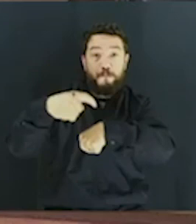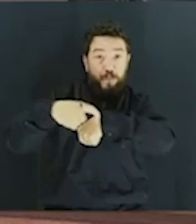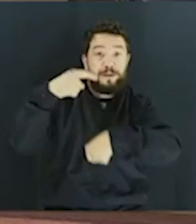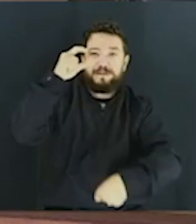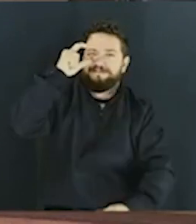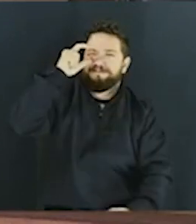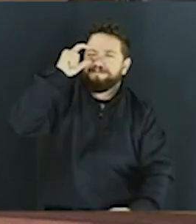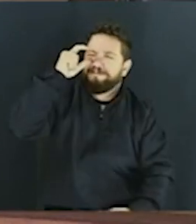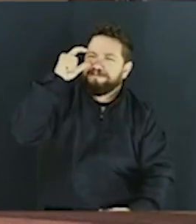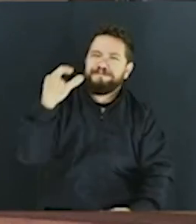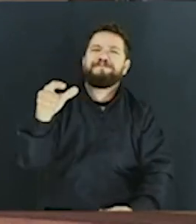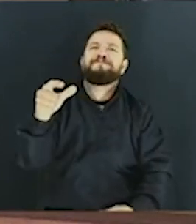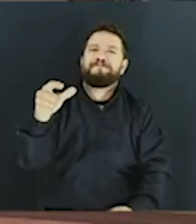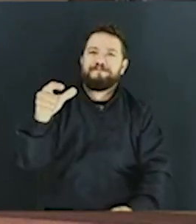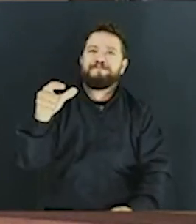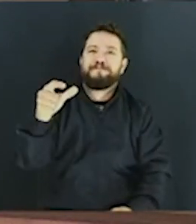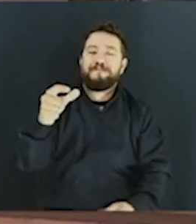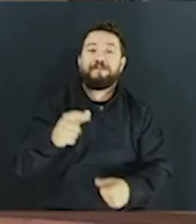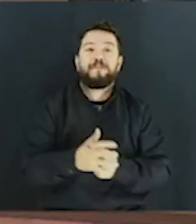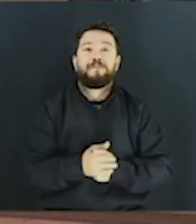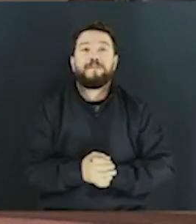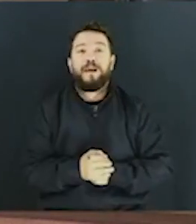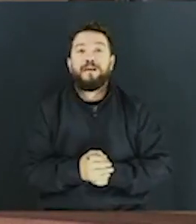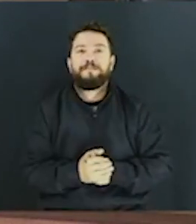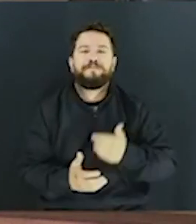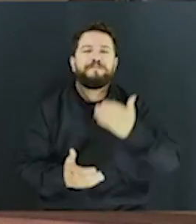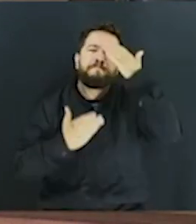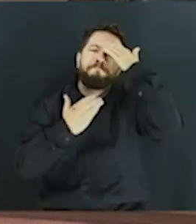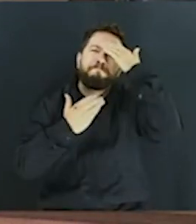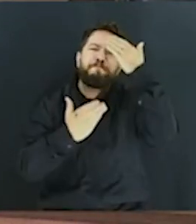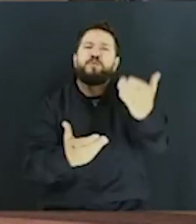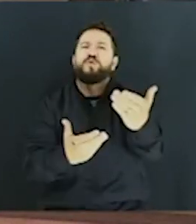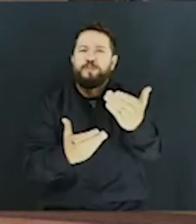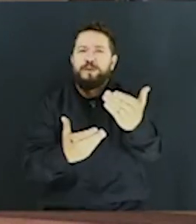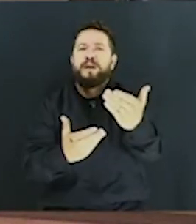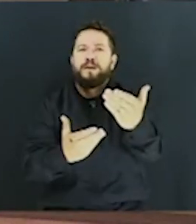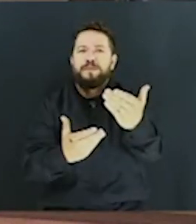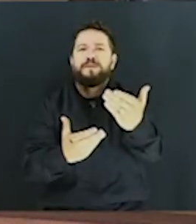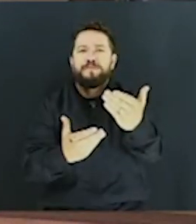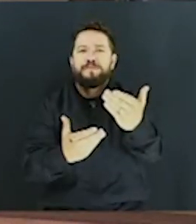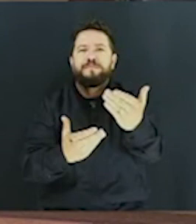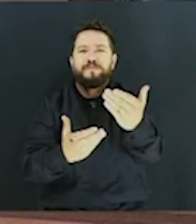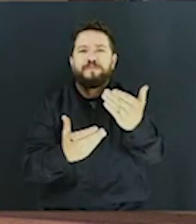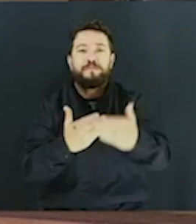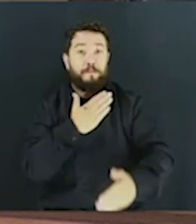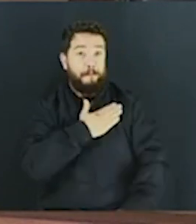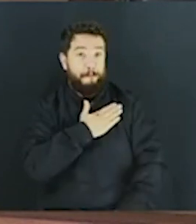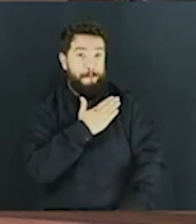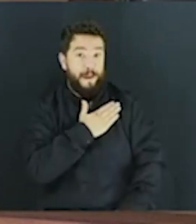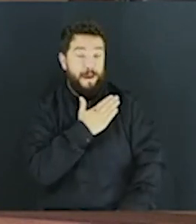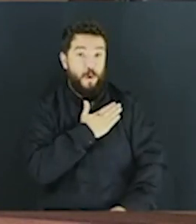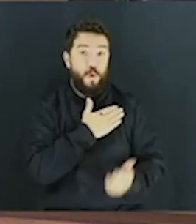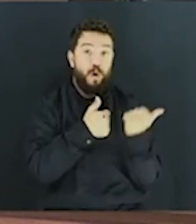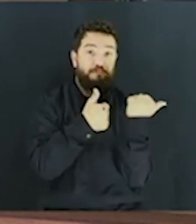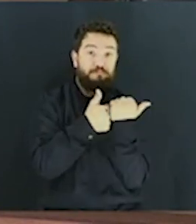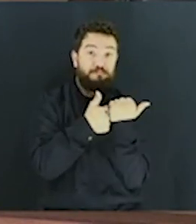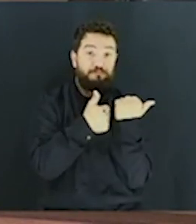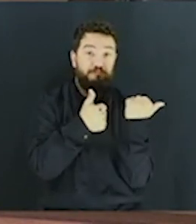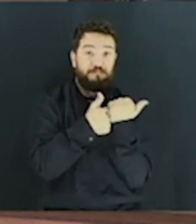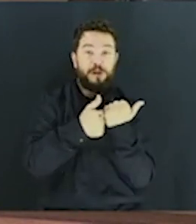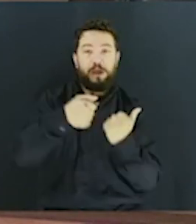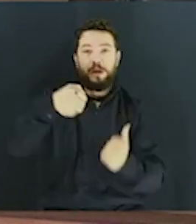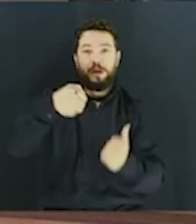ali. E eu quero agradecer, na pessoa do meu assessor Murilo, todos os meus